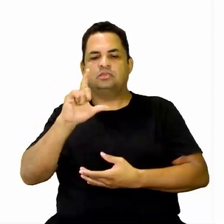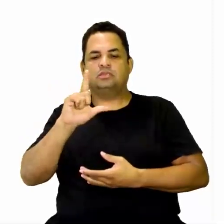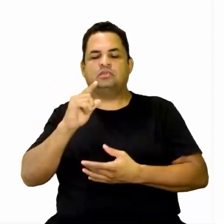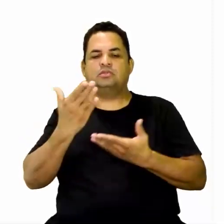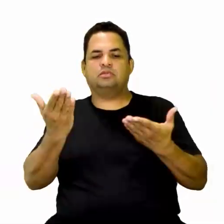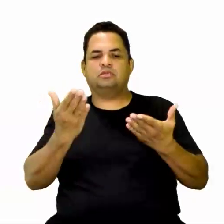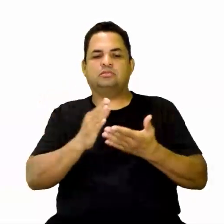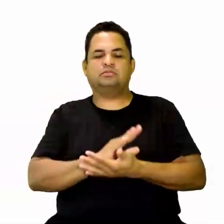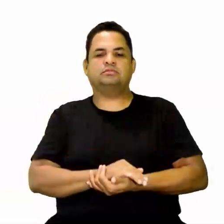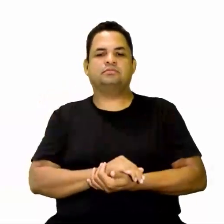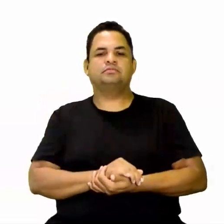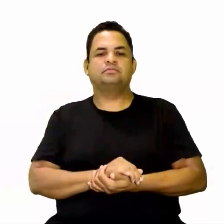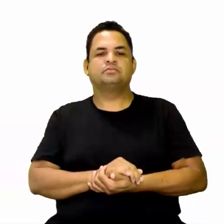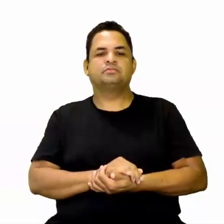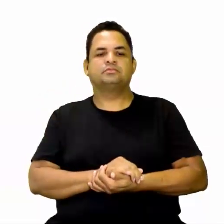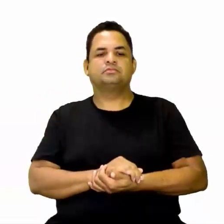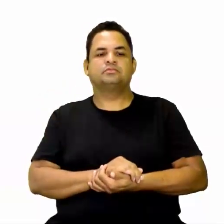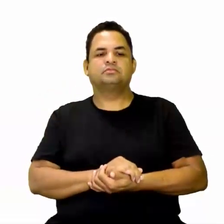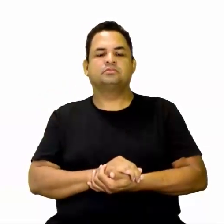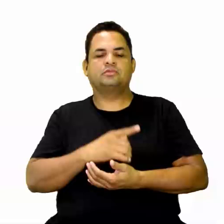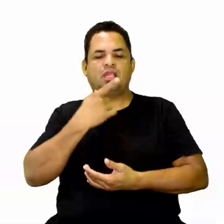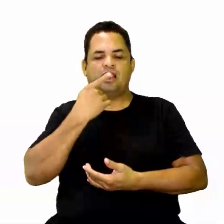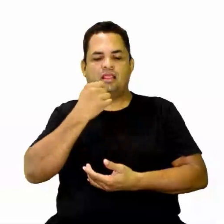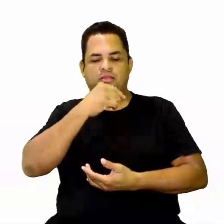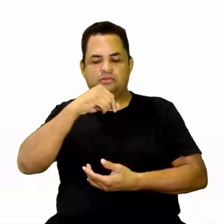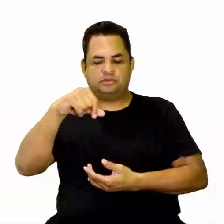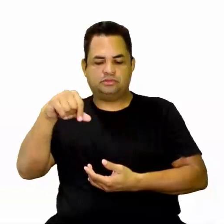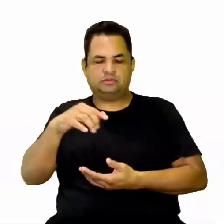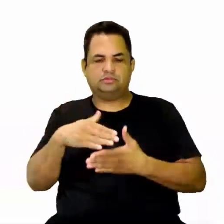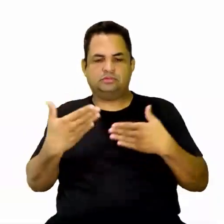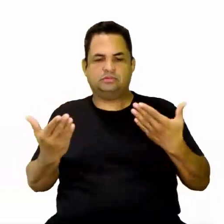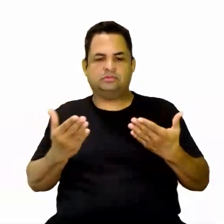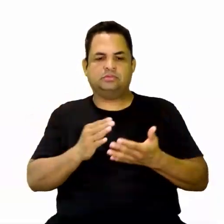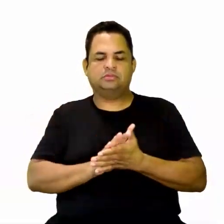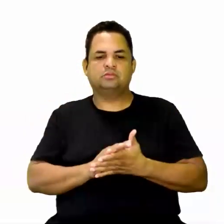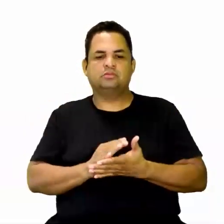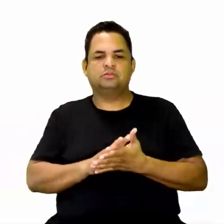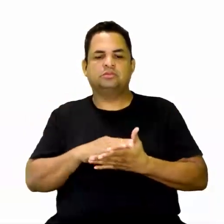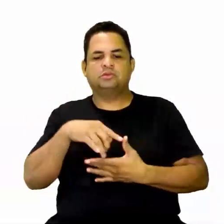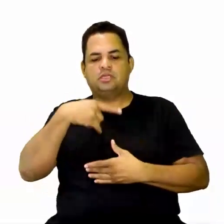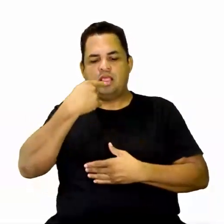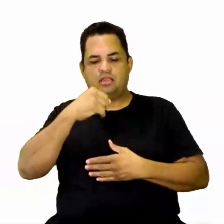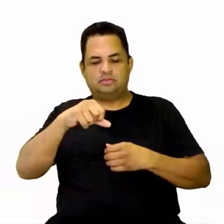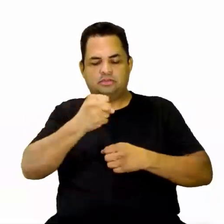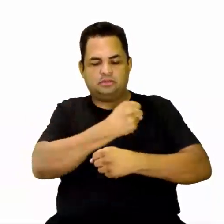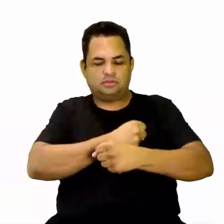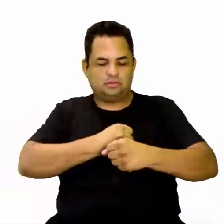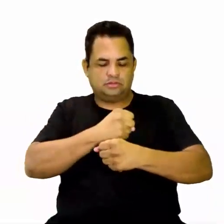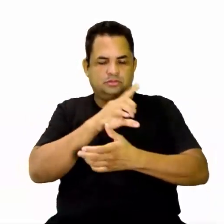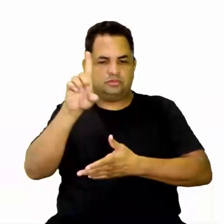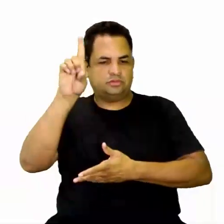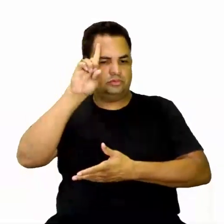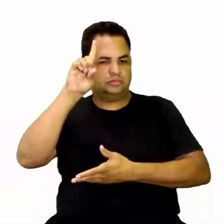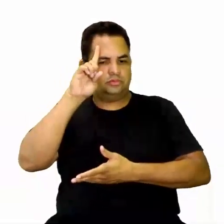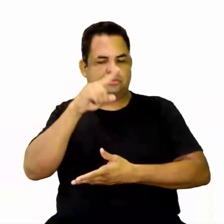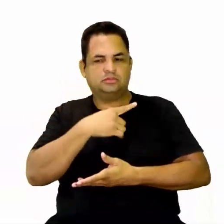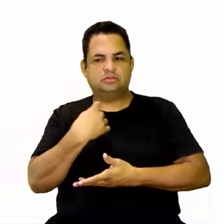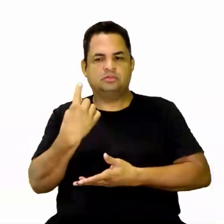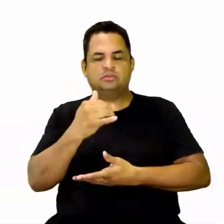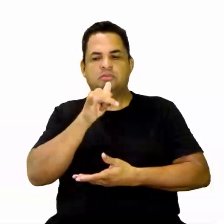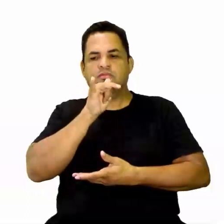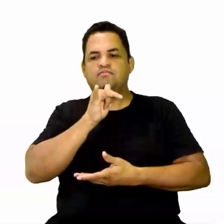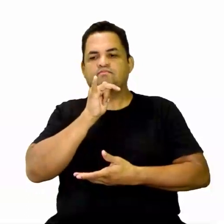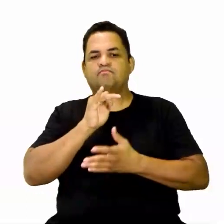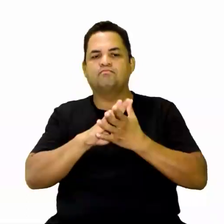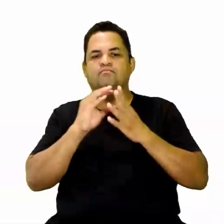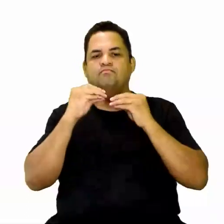que é exatamente o sal, que é o cloreto de sódio, é o sal de cozinha do nosso dia a dia. Então, isso aqui são exemplos